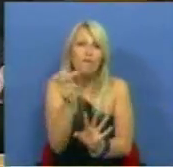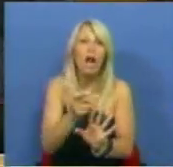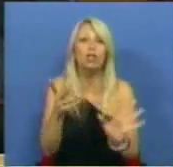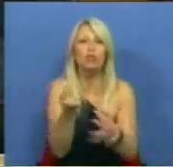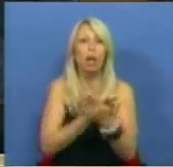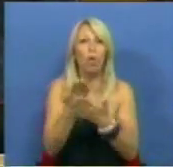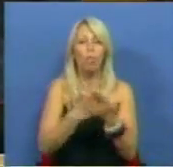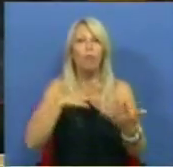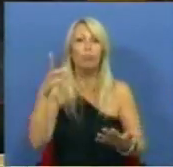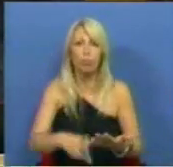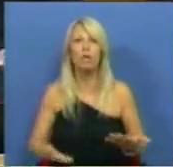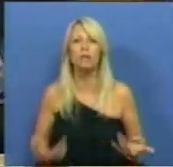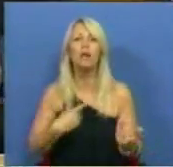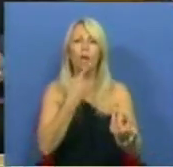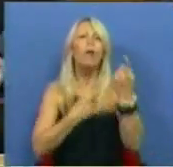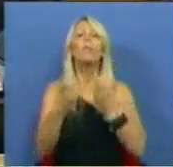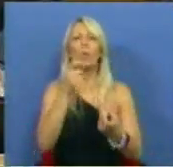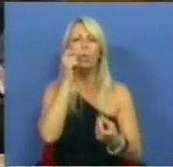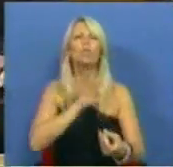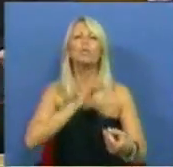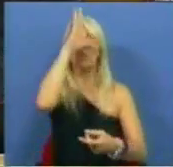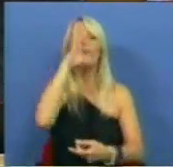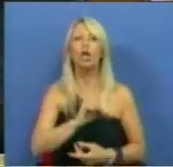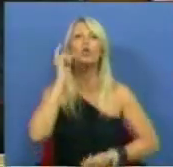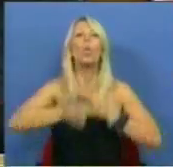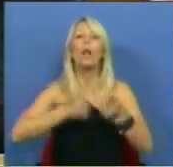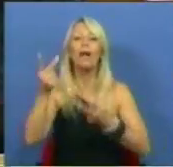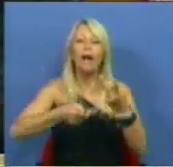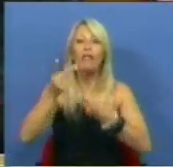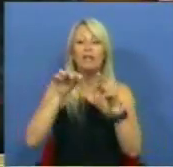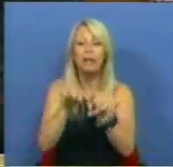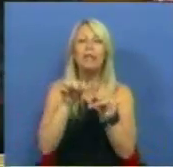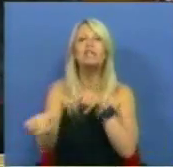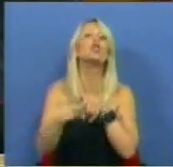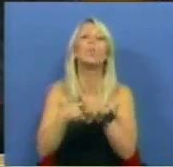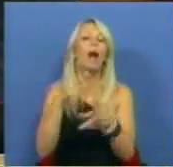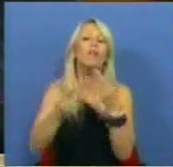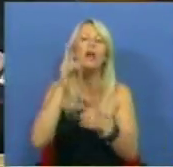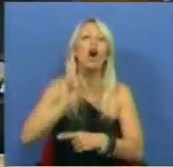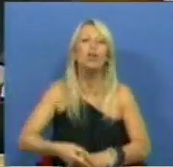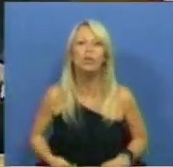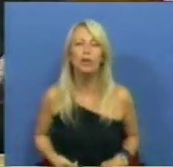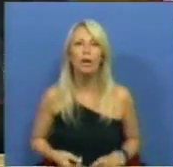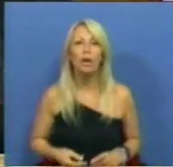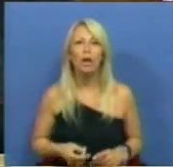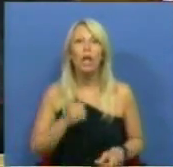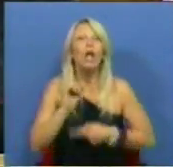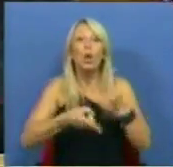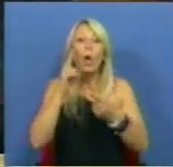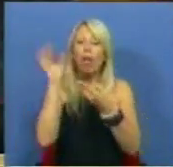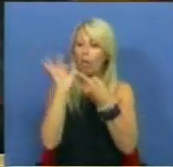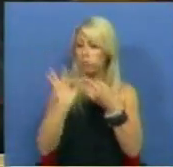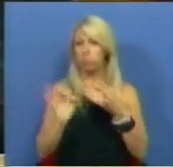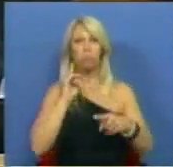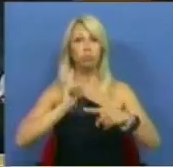economia portuguesa. Por isso pergunto, Sr. Ministro, qual é a avaliação que faz destas políticas e qual é o aspecto positivo que